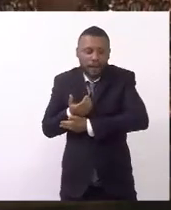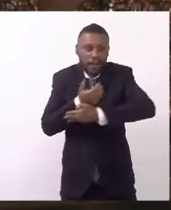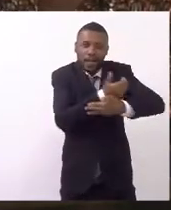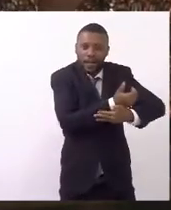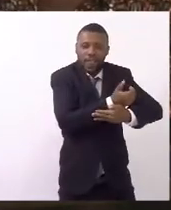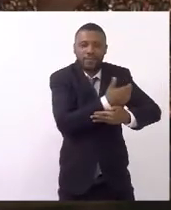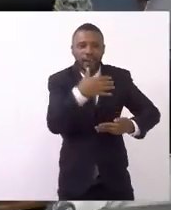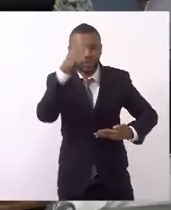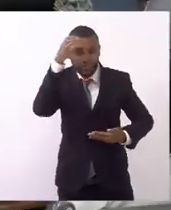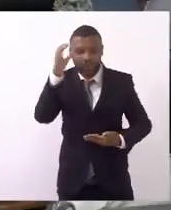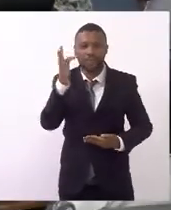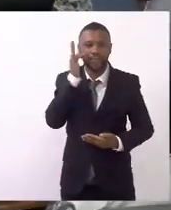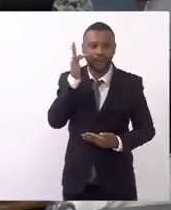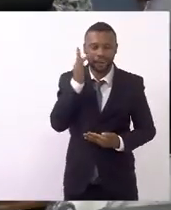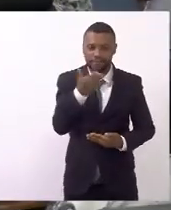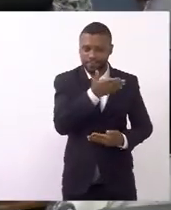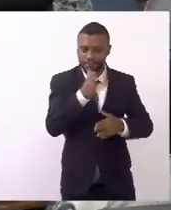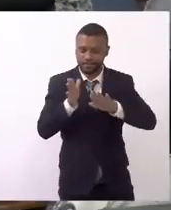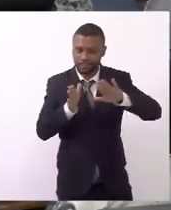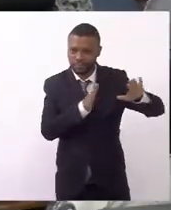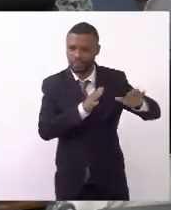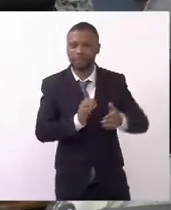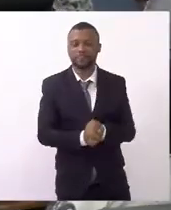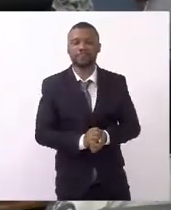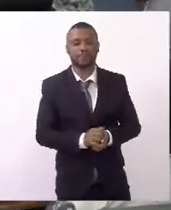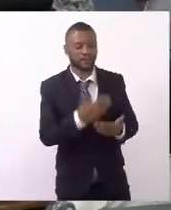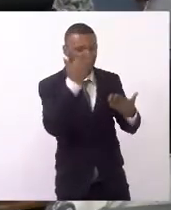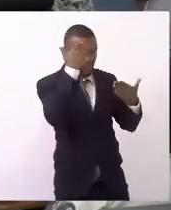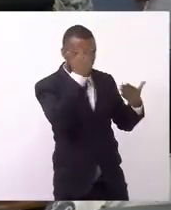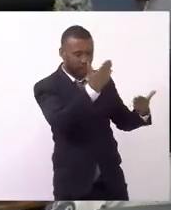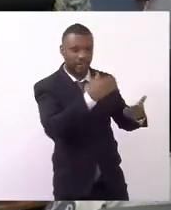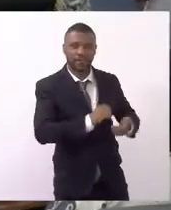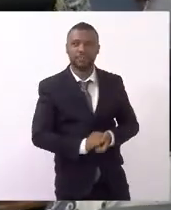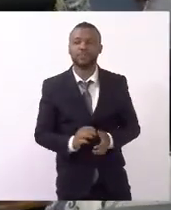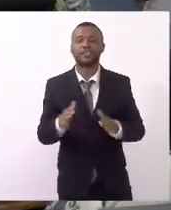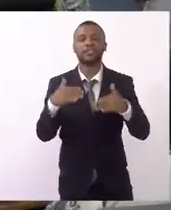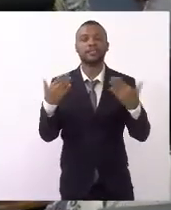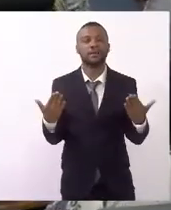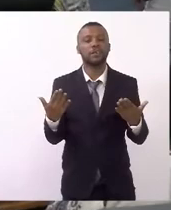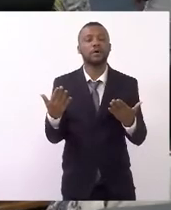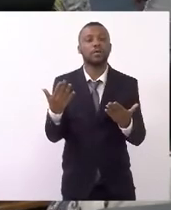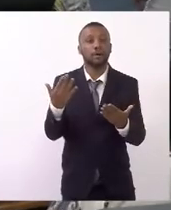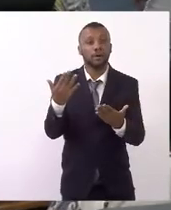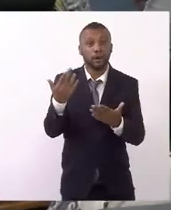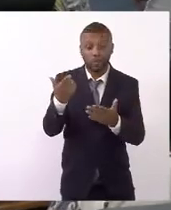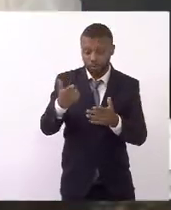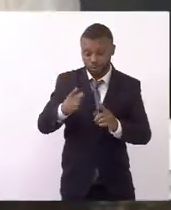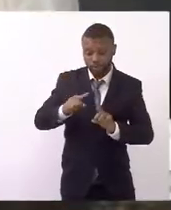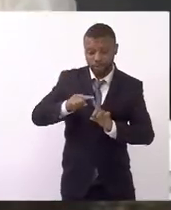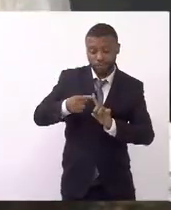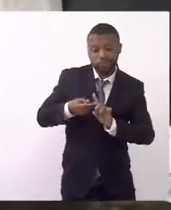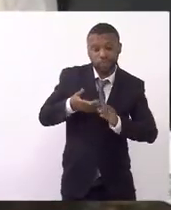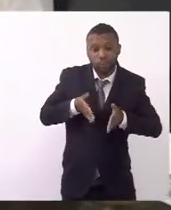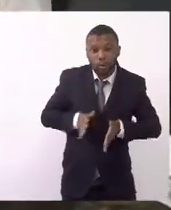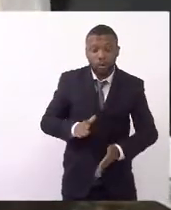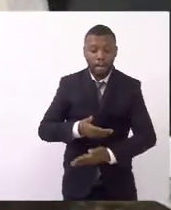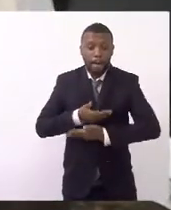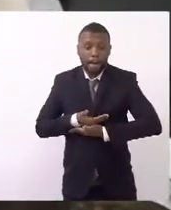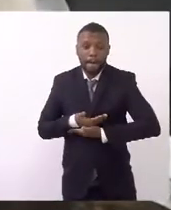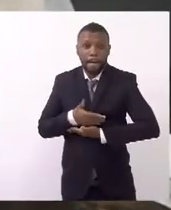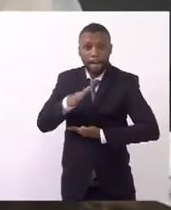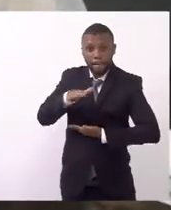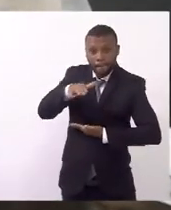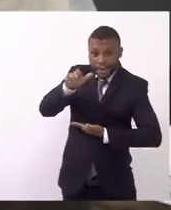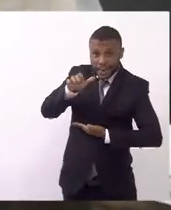conseguir fazer um pouquinho ela obrigada vence conta eu me tornei mãe eu entendi que a mãe não se